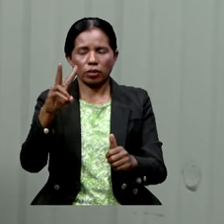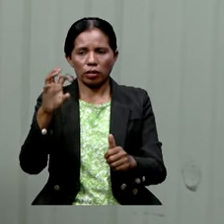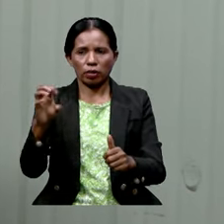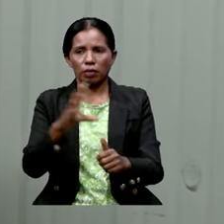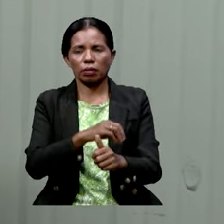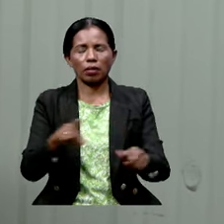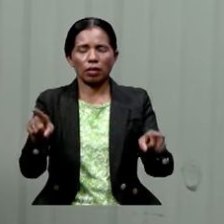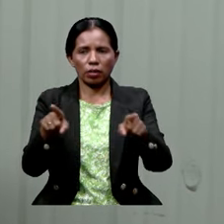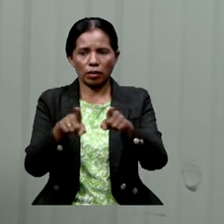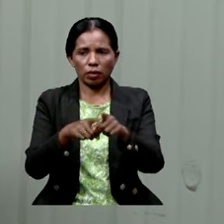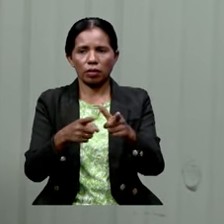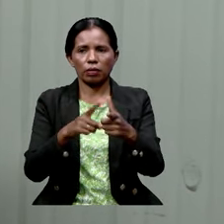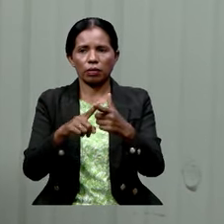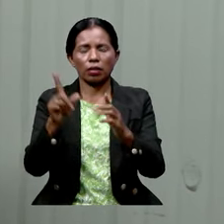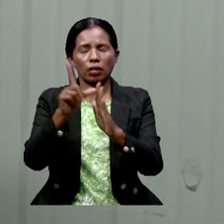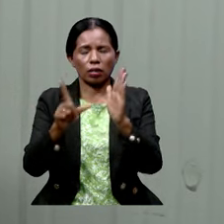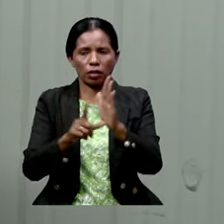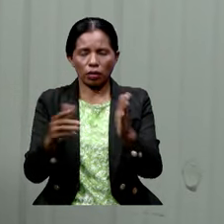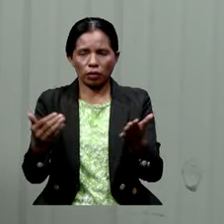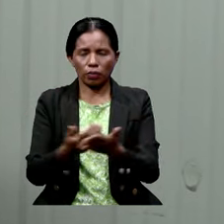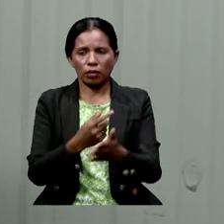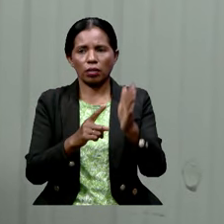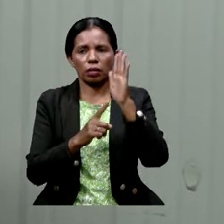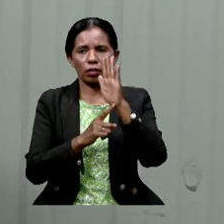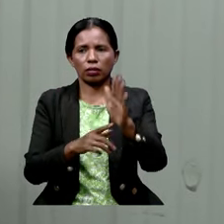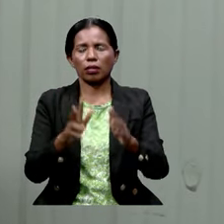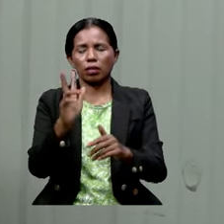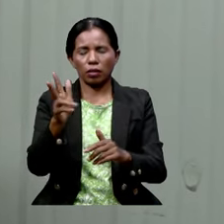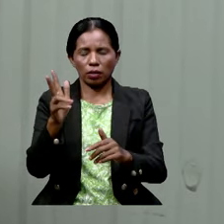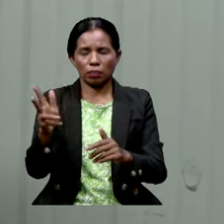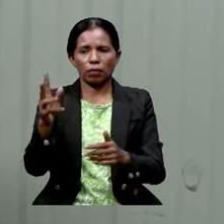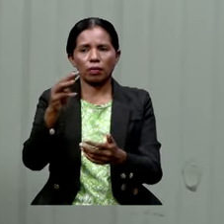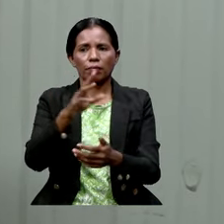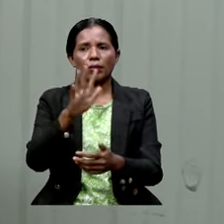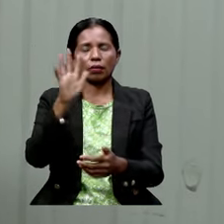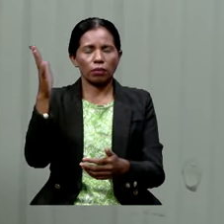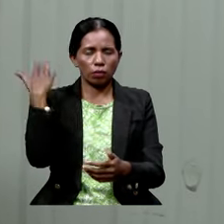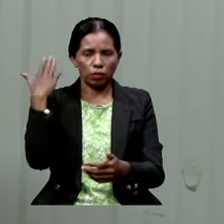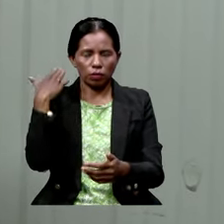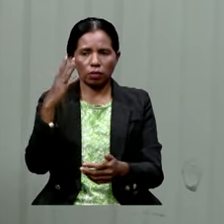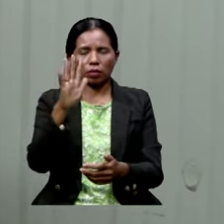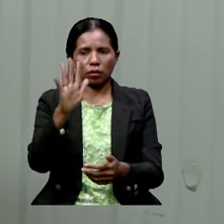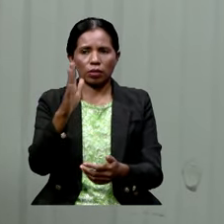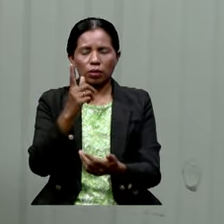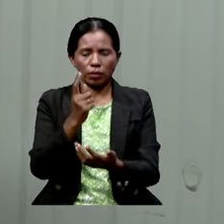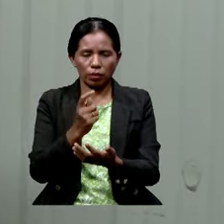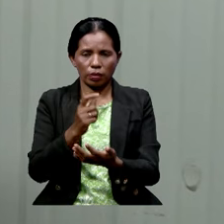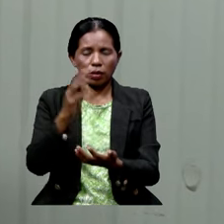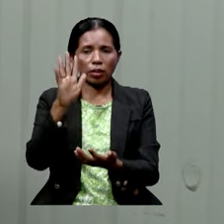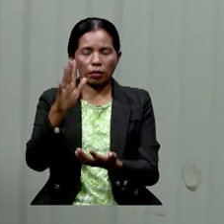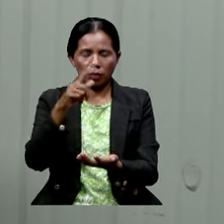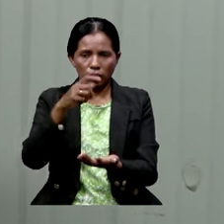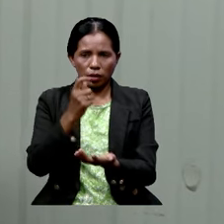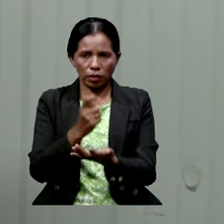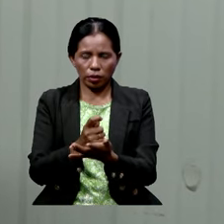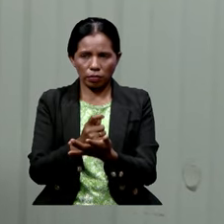sa entidade decreto lei fo aplica ba sira $30,000 americano o lux 5,000 se ita decreto lei da antigo nebe